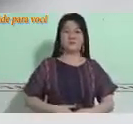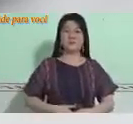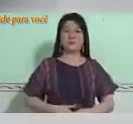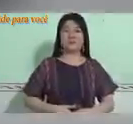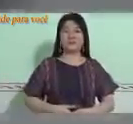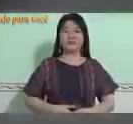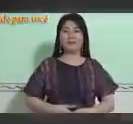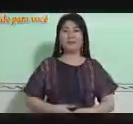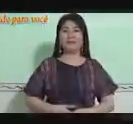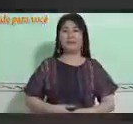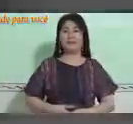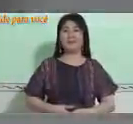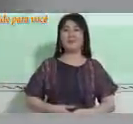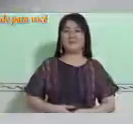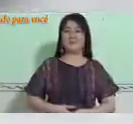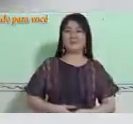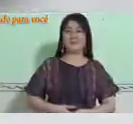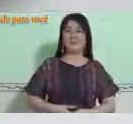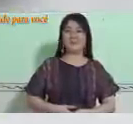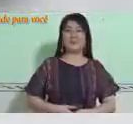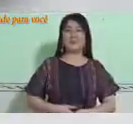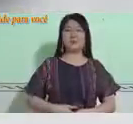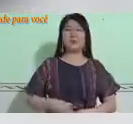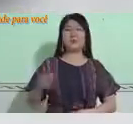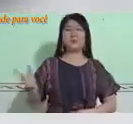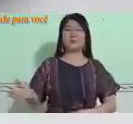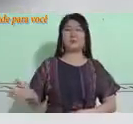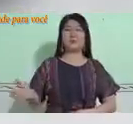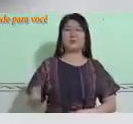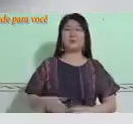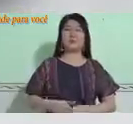de ferimento do mamilo, por exemplo.